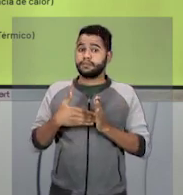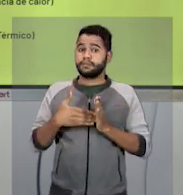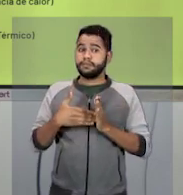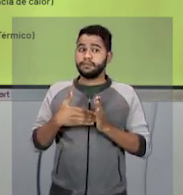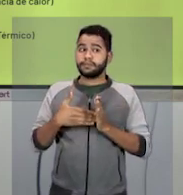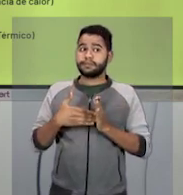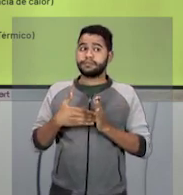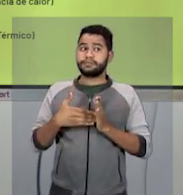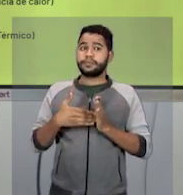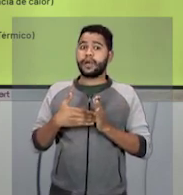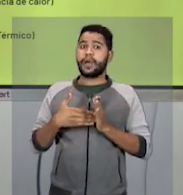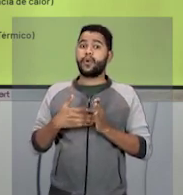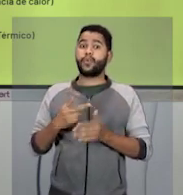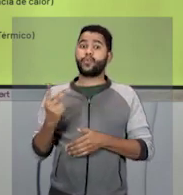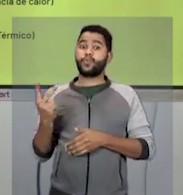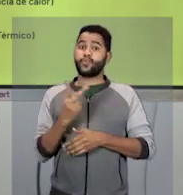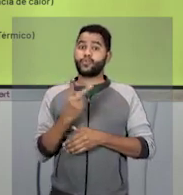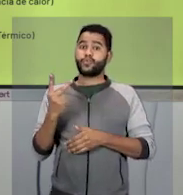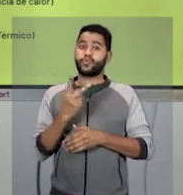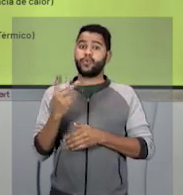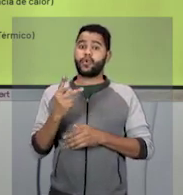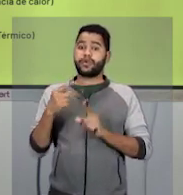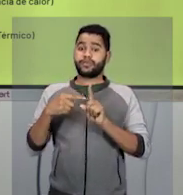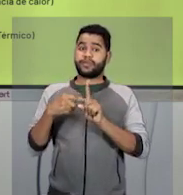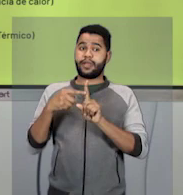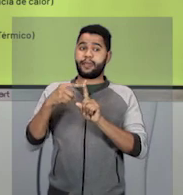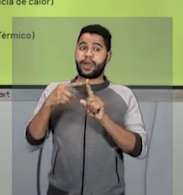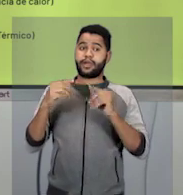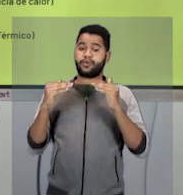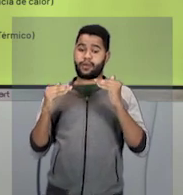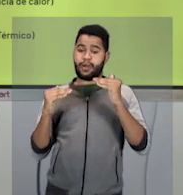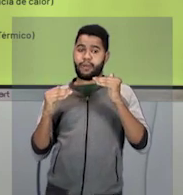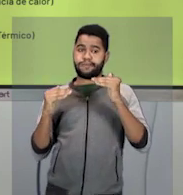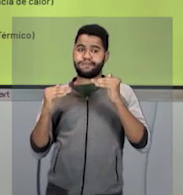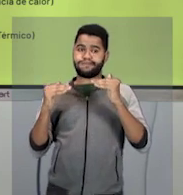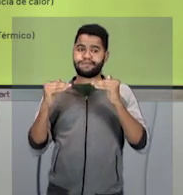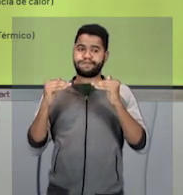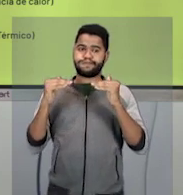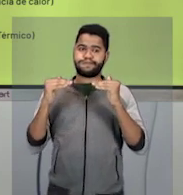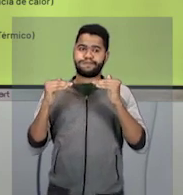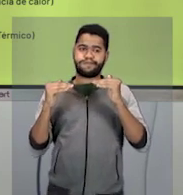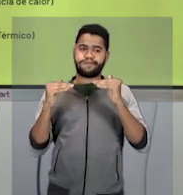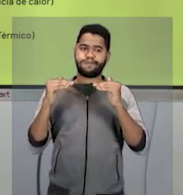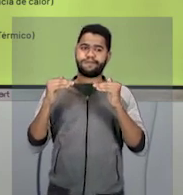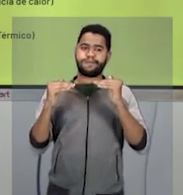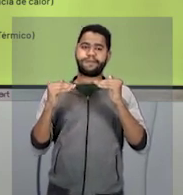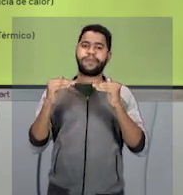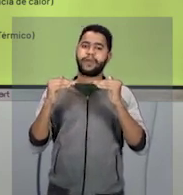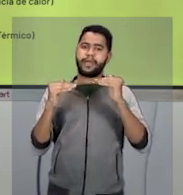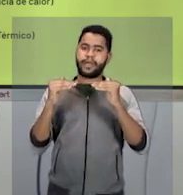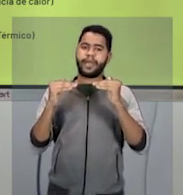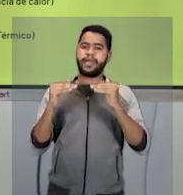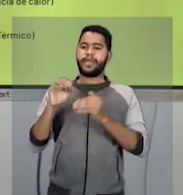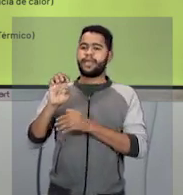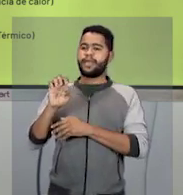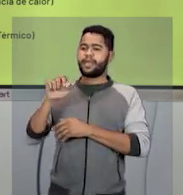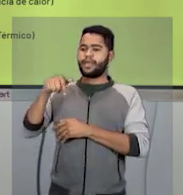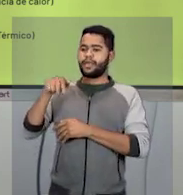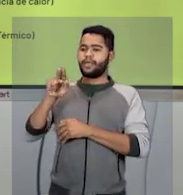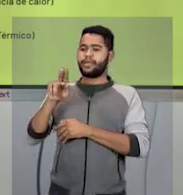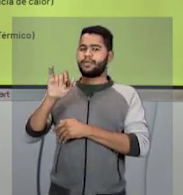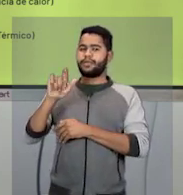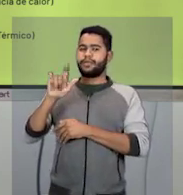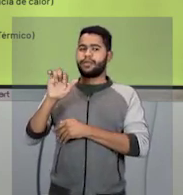a temperatura se equilibre. A gente chama essa situação de equilíbrio térmico,